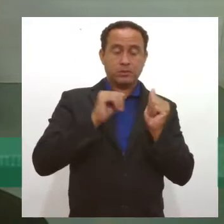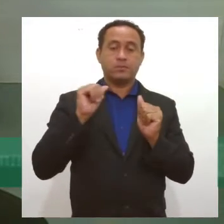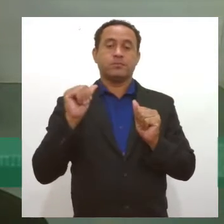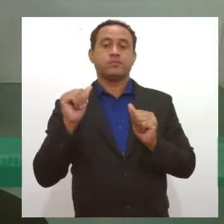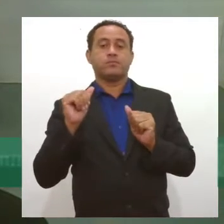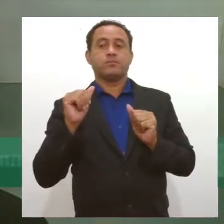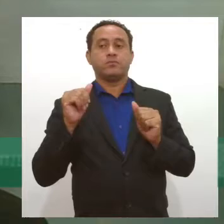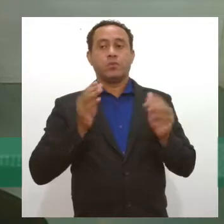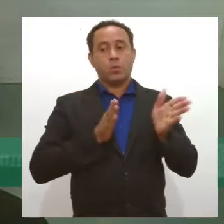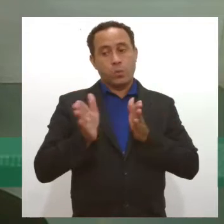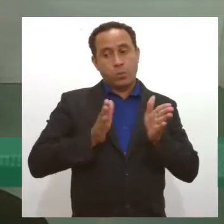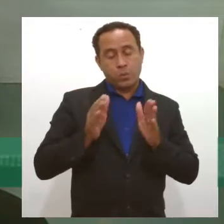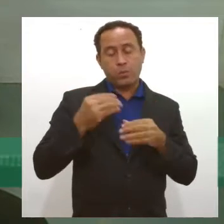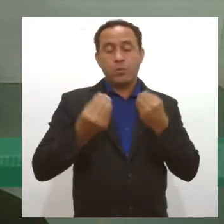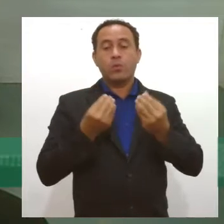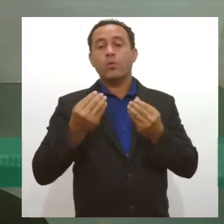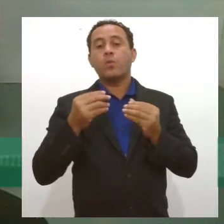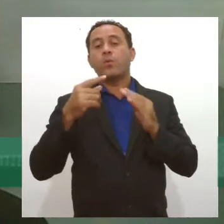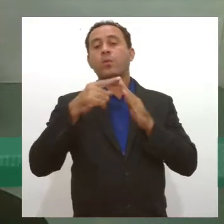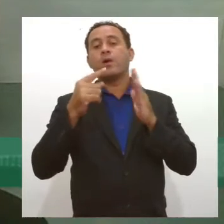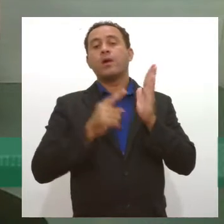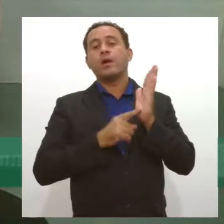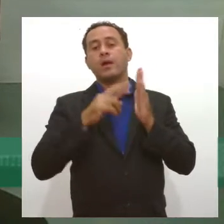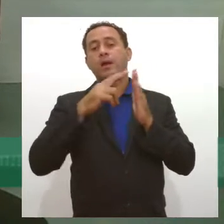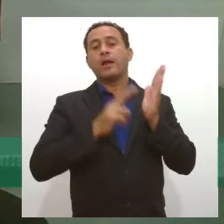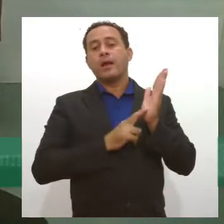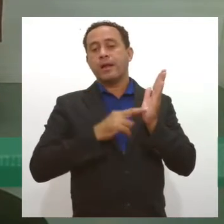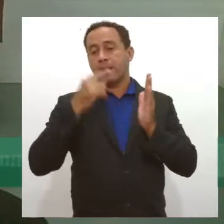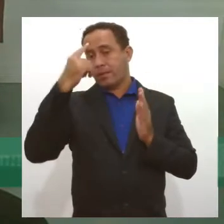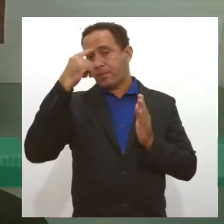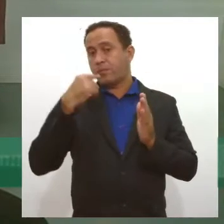é que esse marco legal facilita aí a abertura?